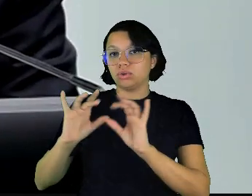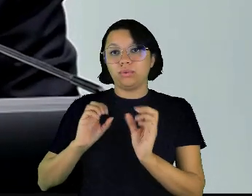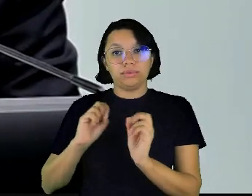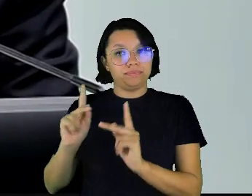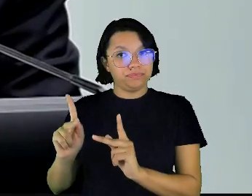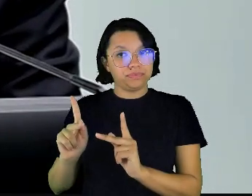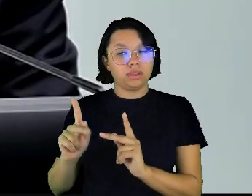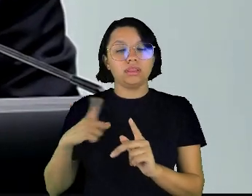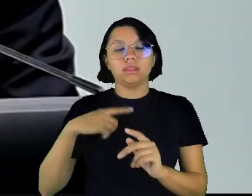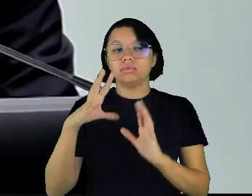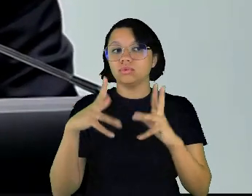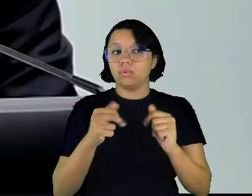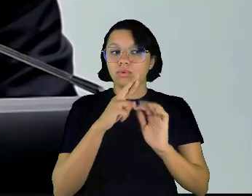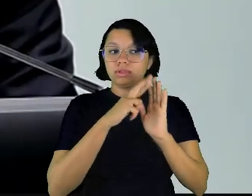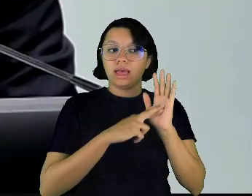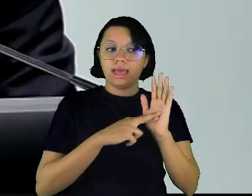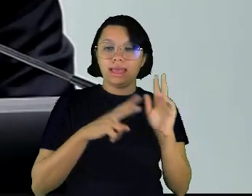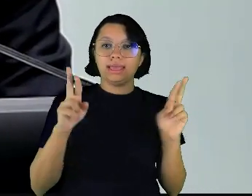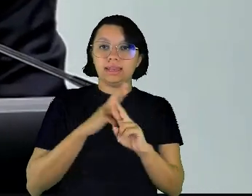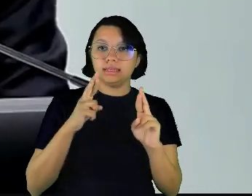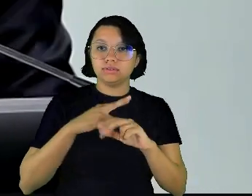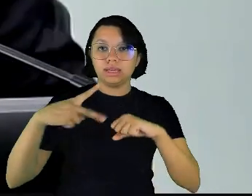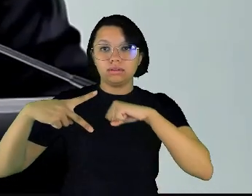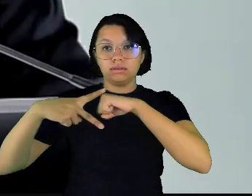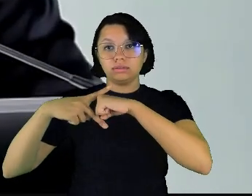respeito do segurado facultativo.